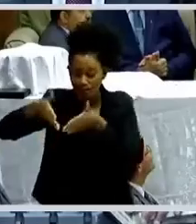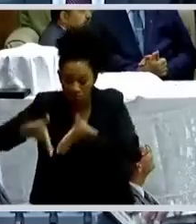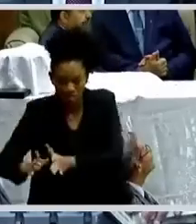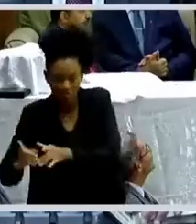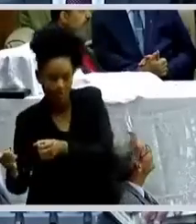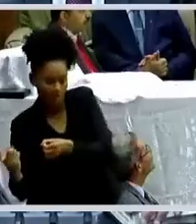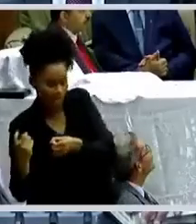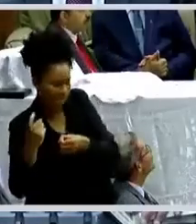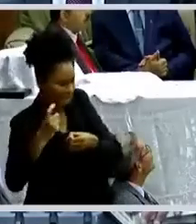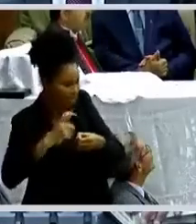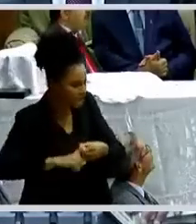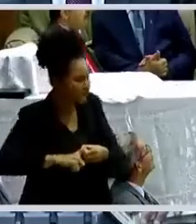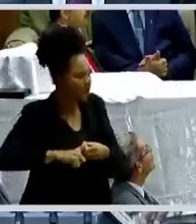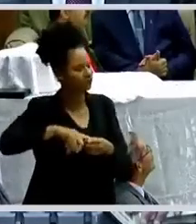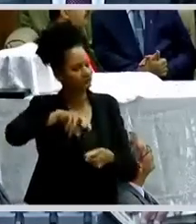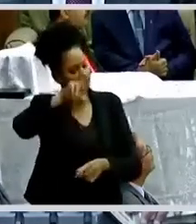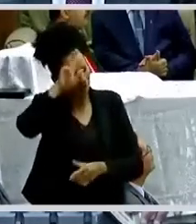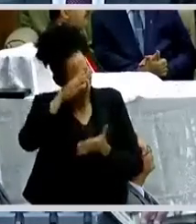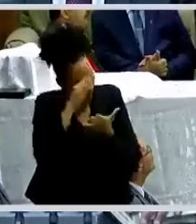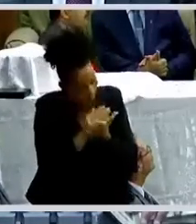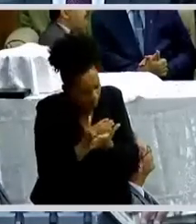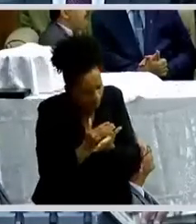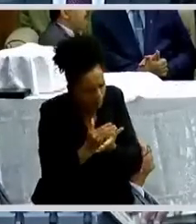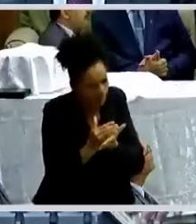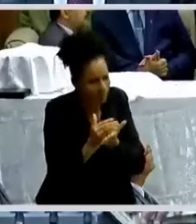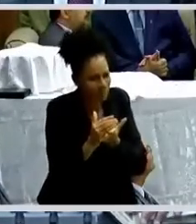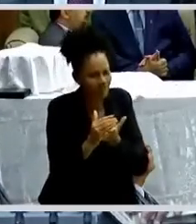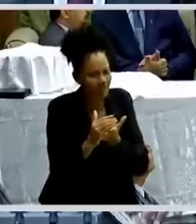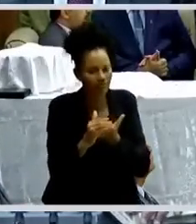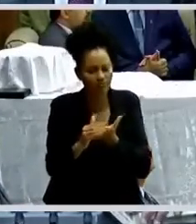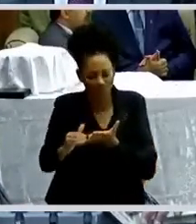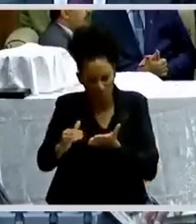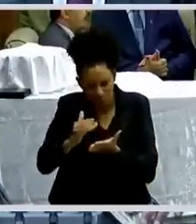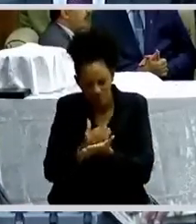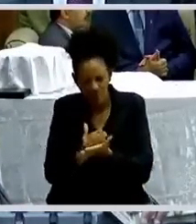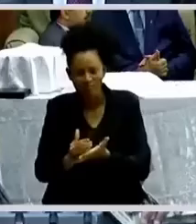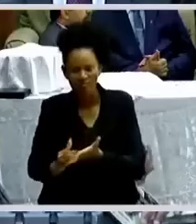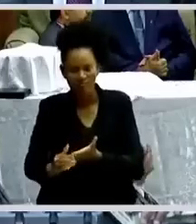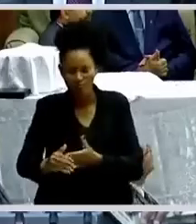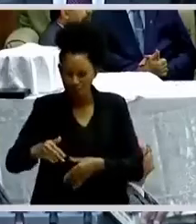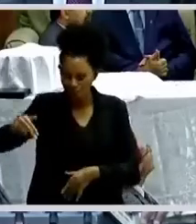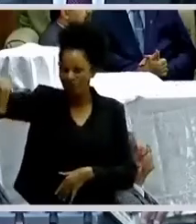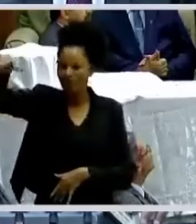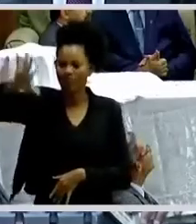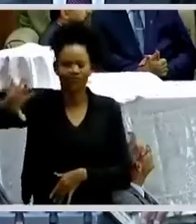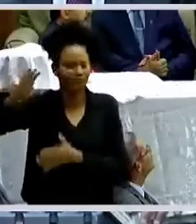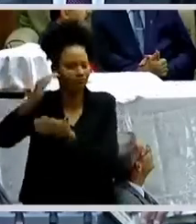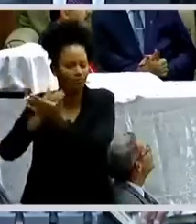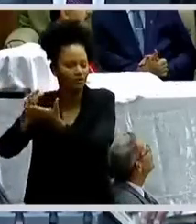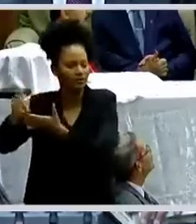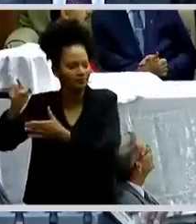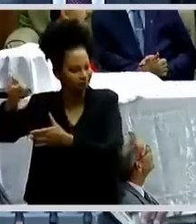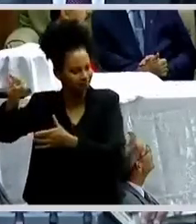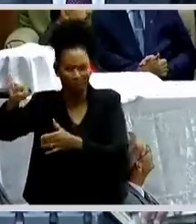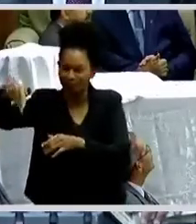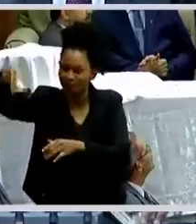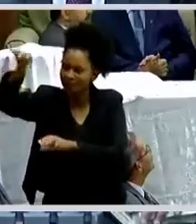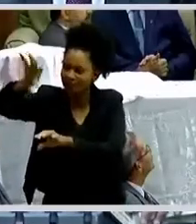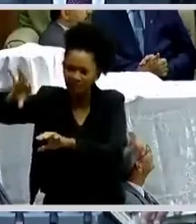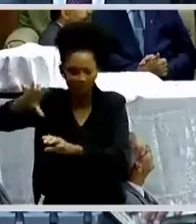do Egito, vai começar pelo lado discriminado, o norte.